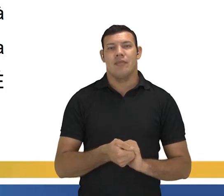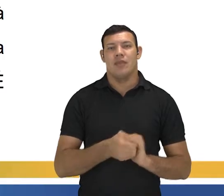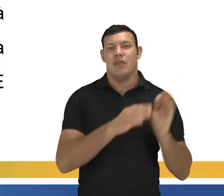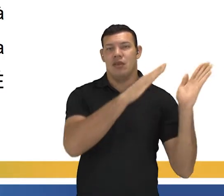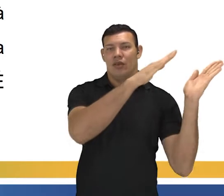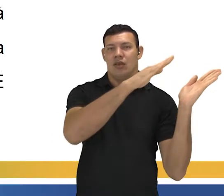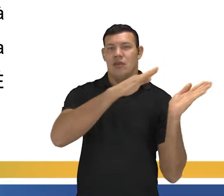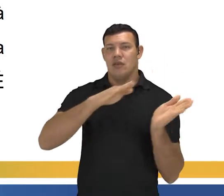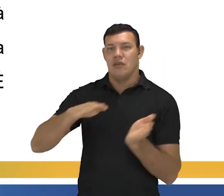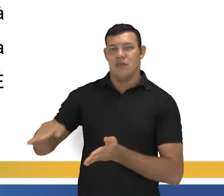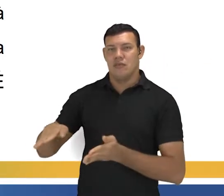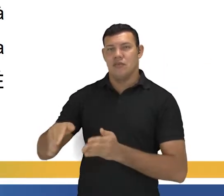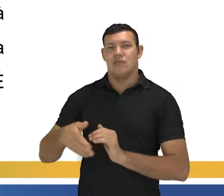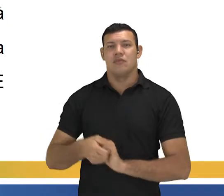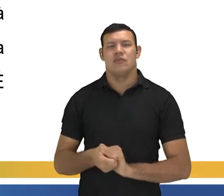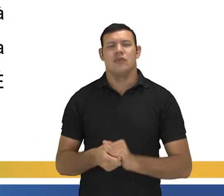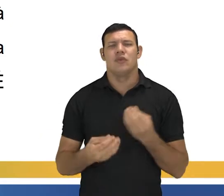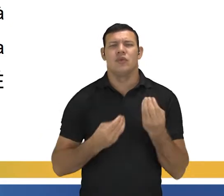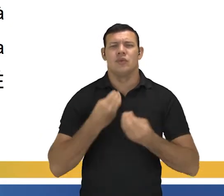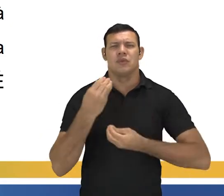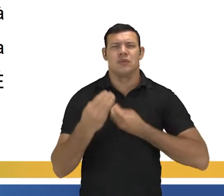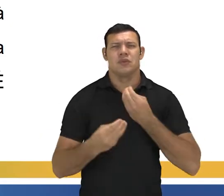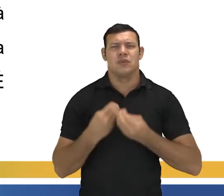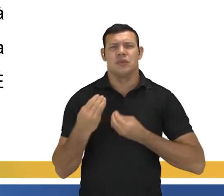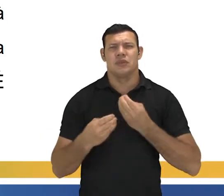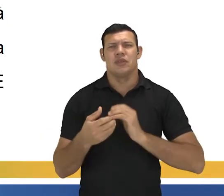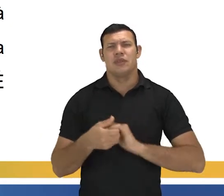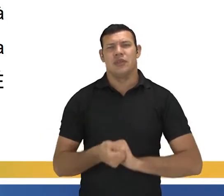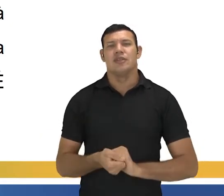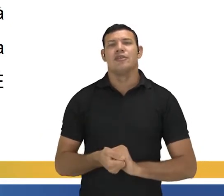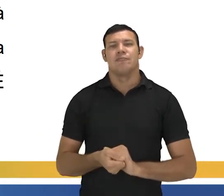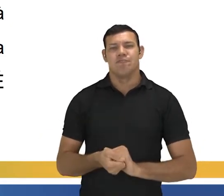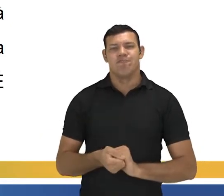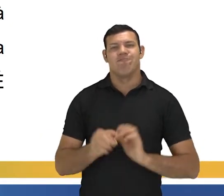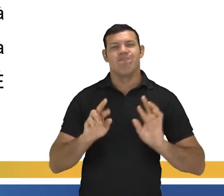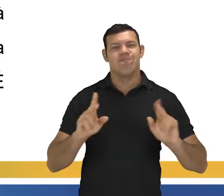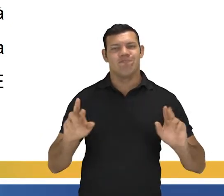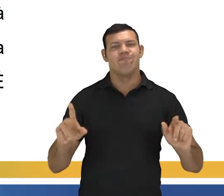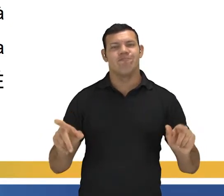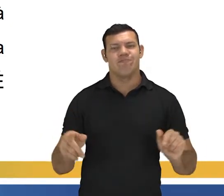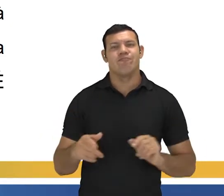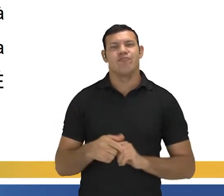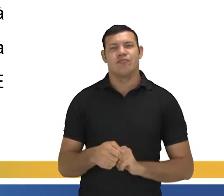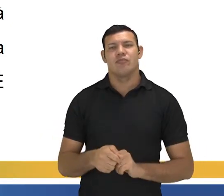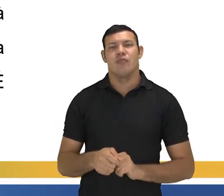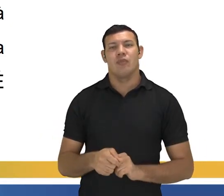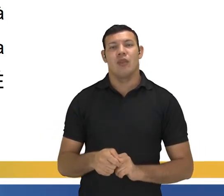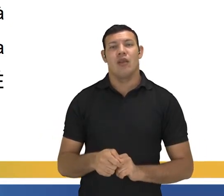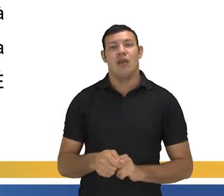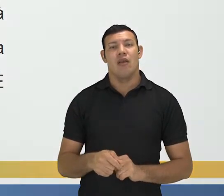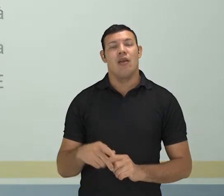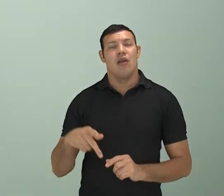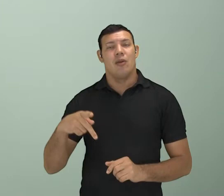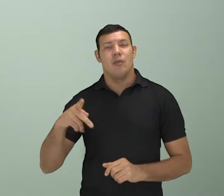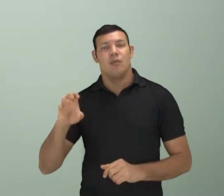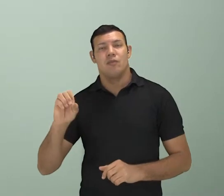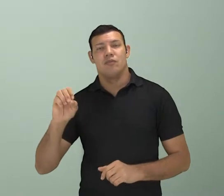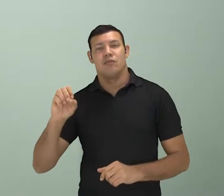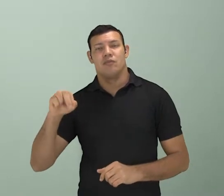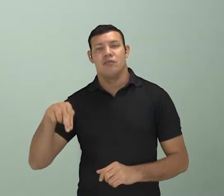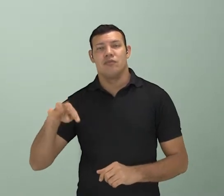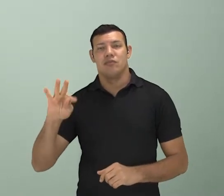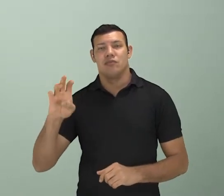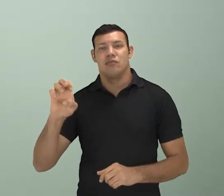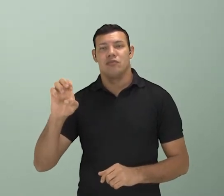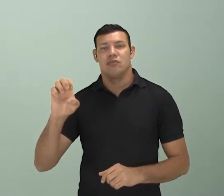terminais ligados de uma forma que a mesma diferença de potencial vai ser igual para todos eles.